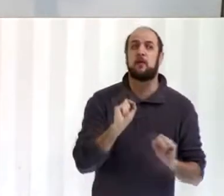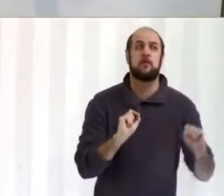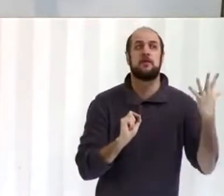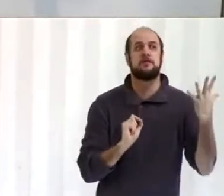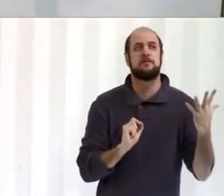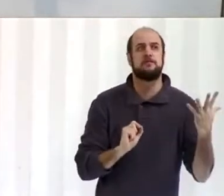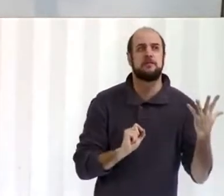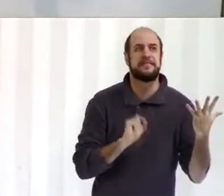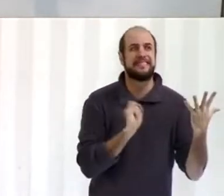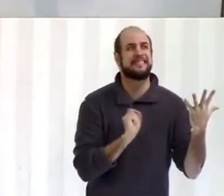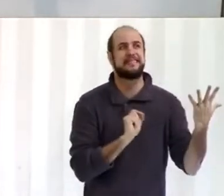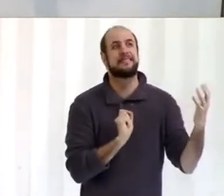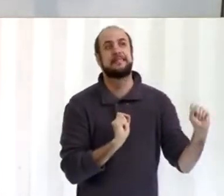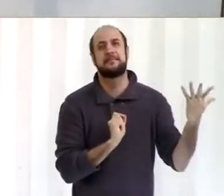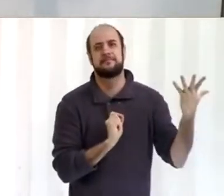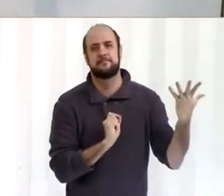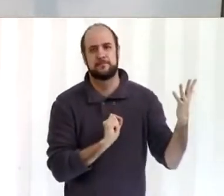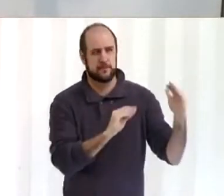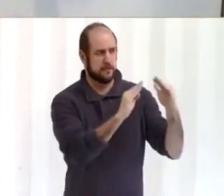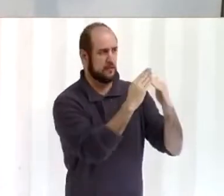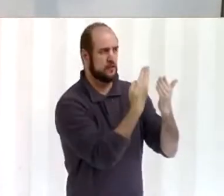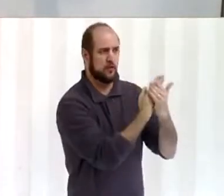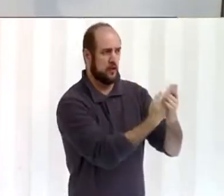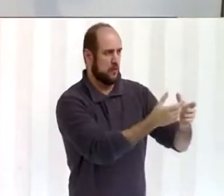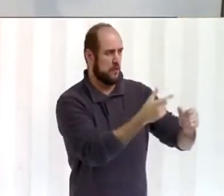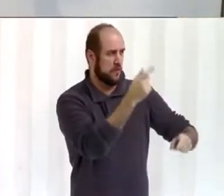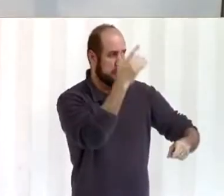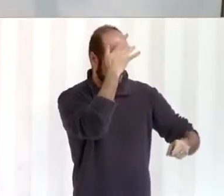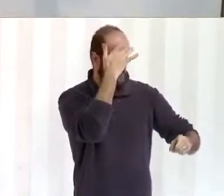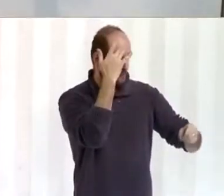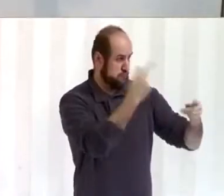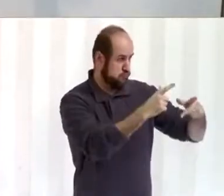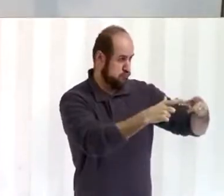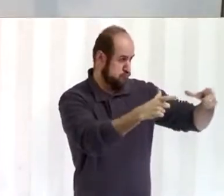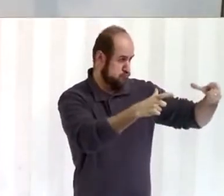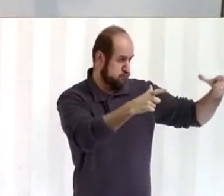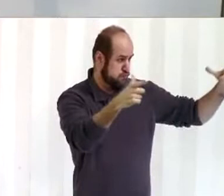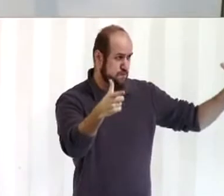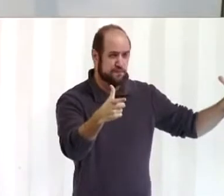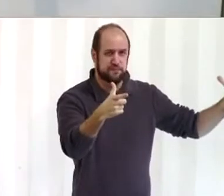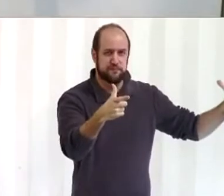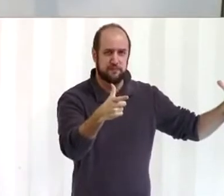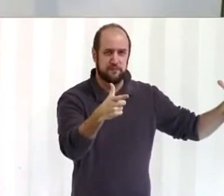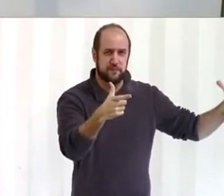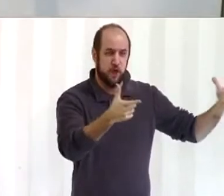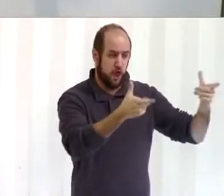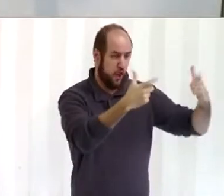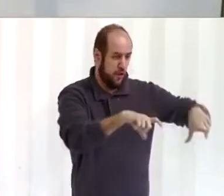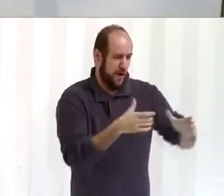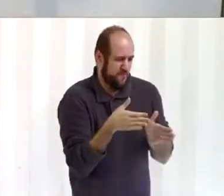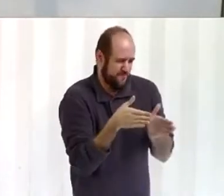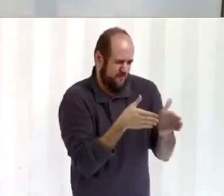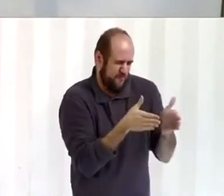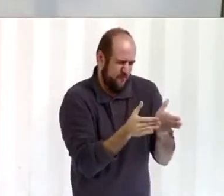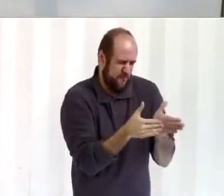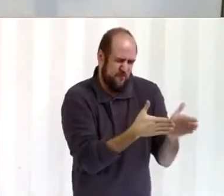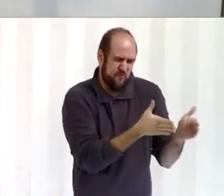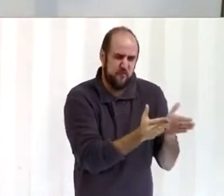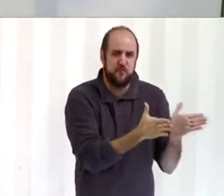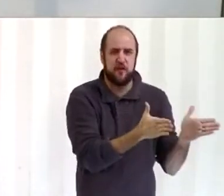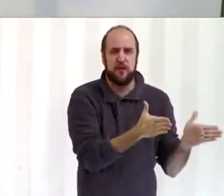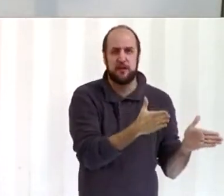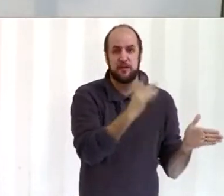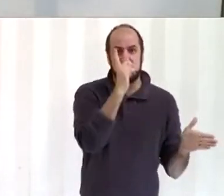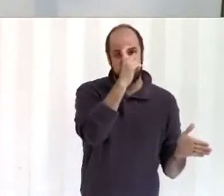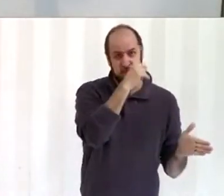em que a escola cresceu, o espaço ficou muito pequeno, havia